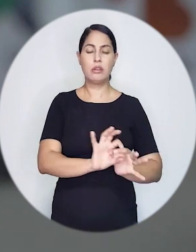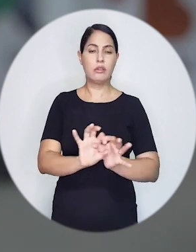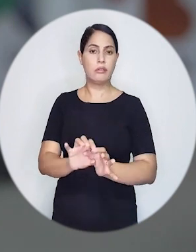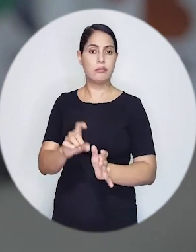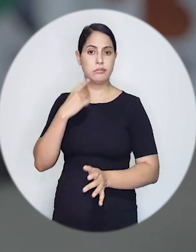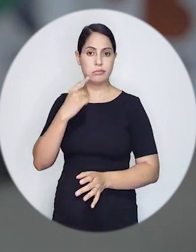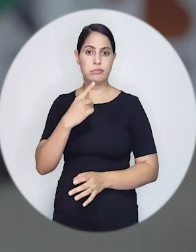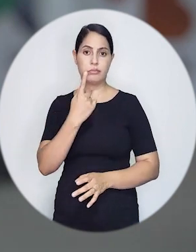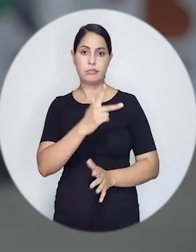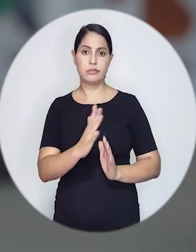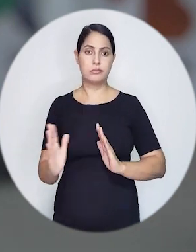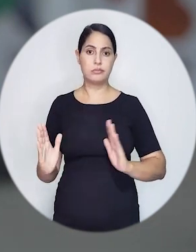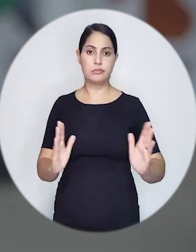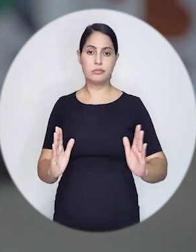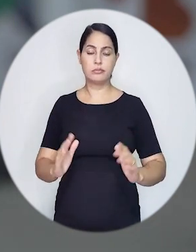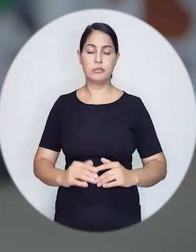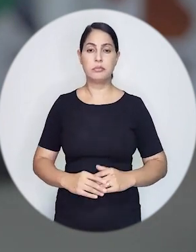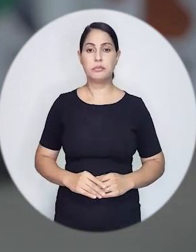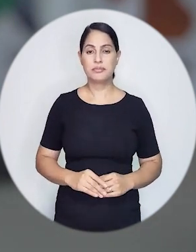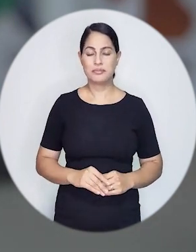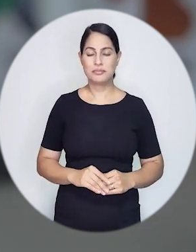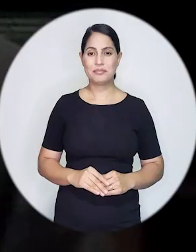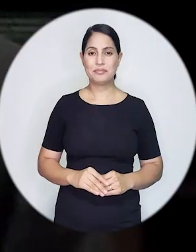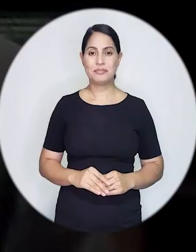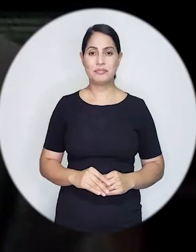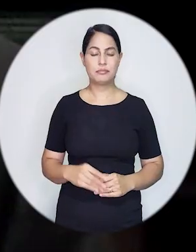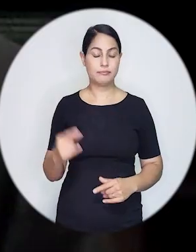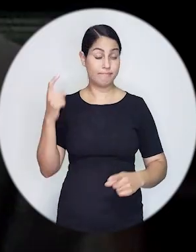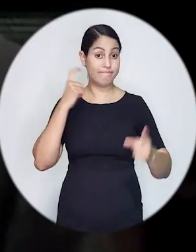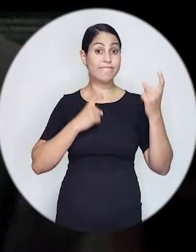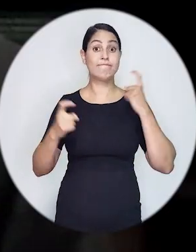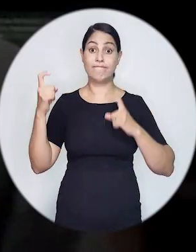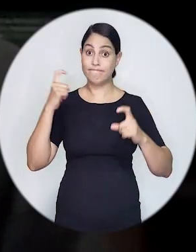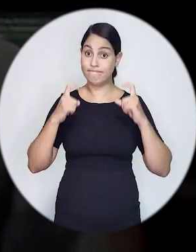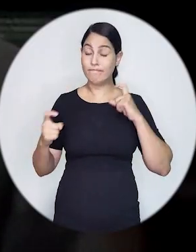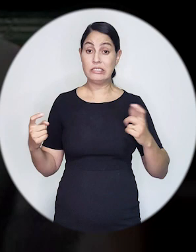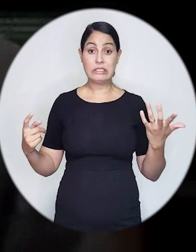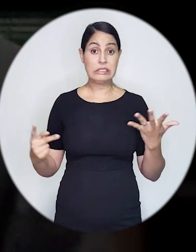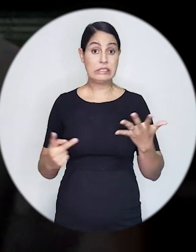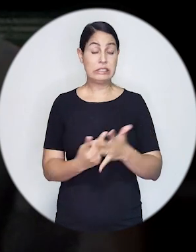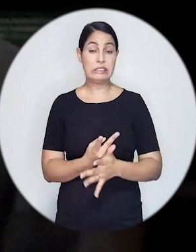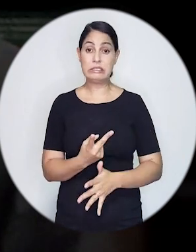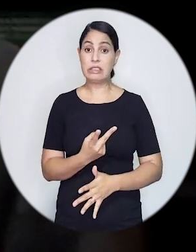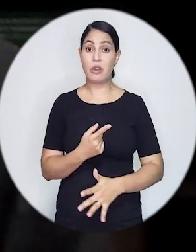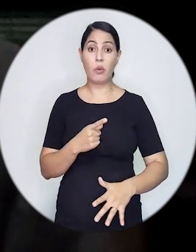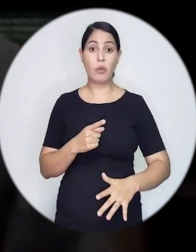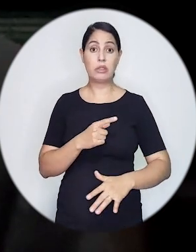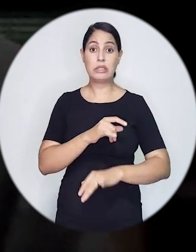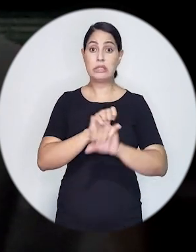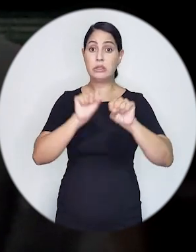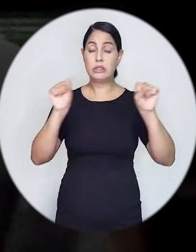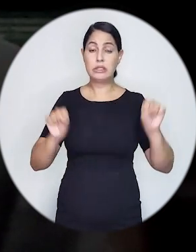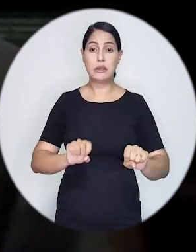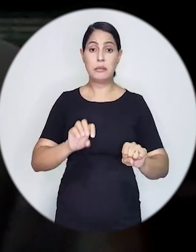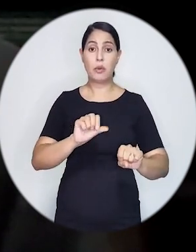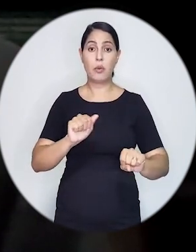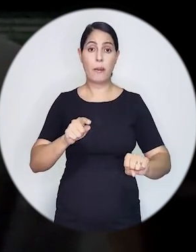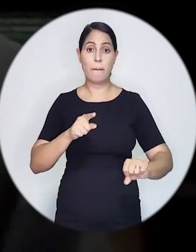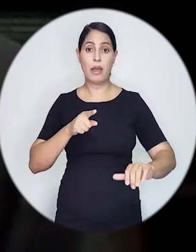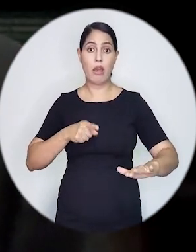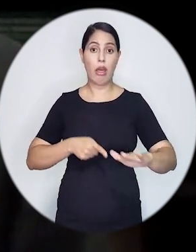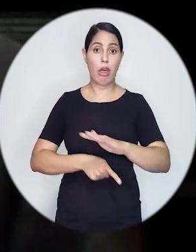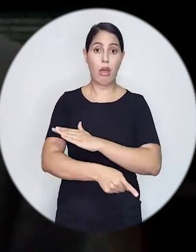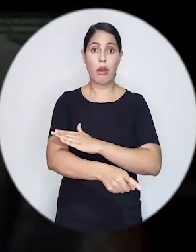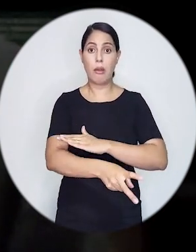do Cadastro Nacional de Advogados nesse período. Isso gerou uma preocupação muito grande, porque foi comprometido,